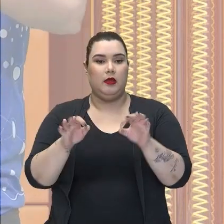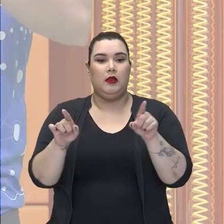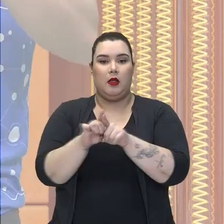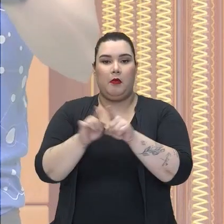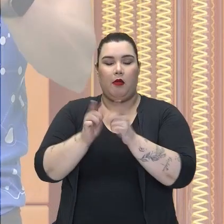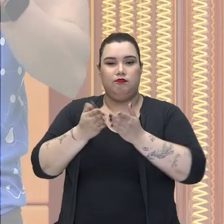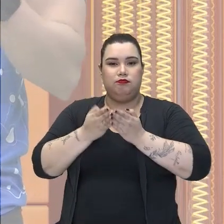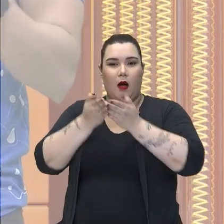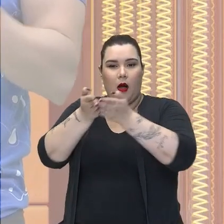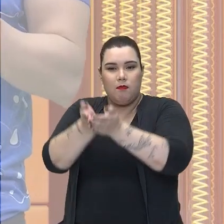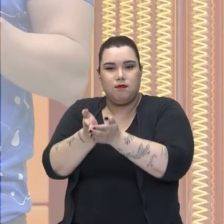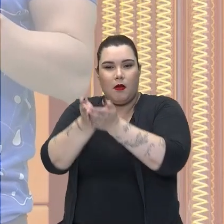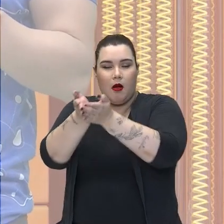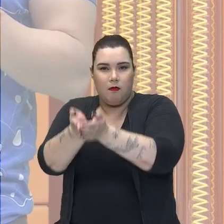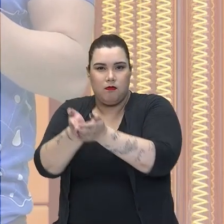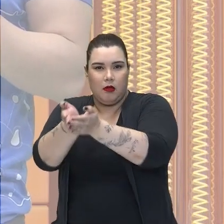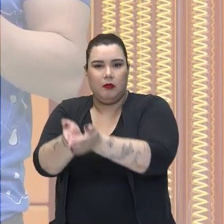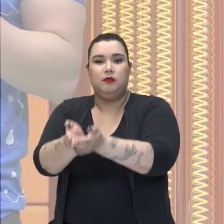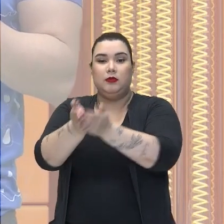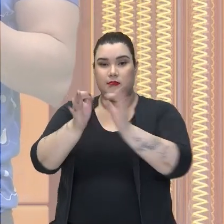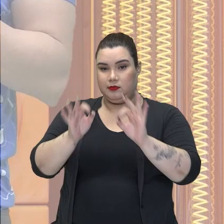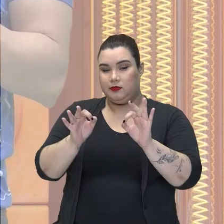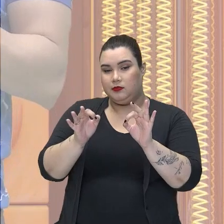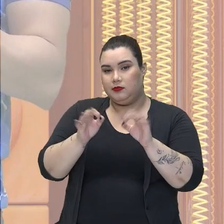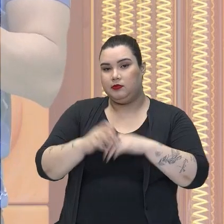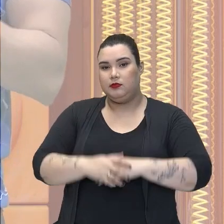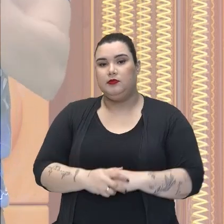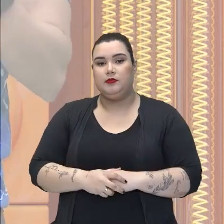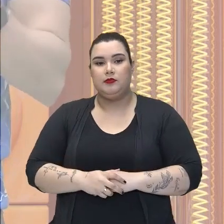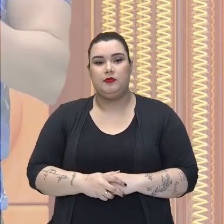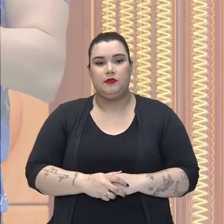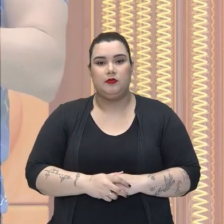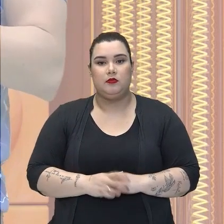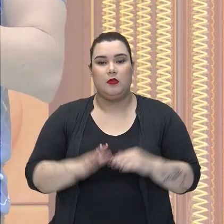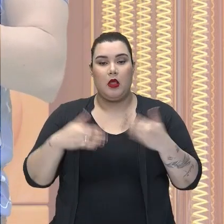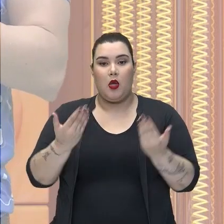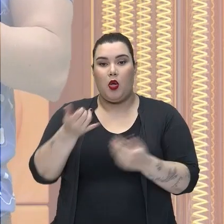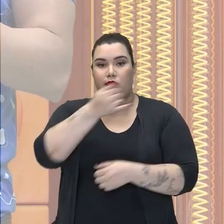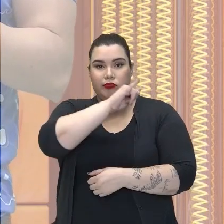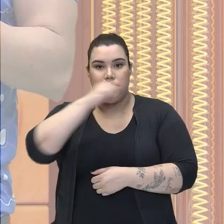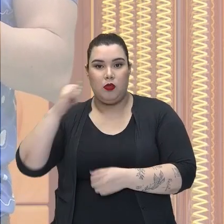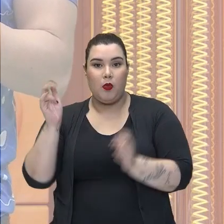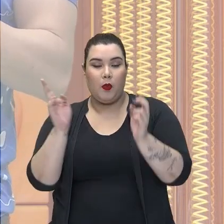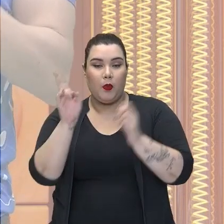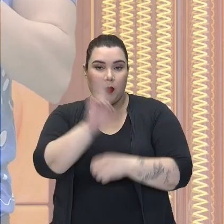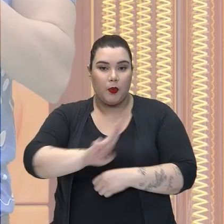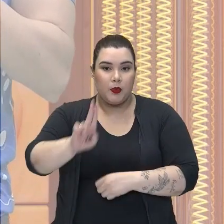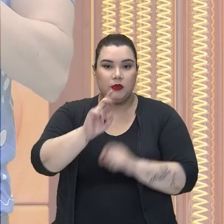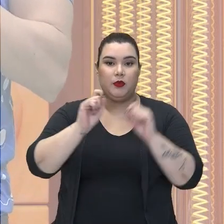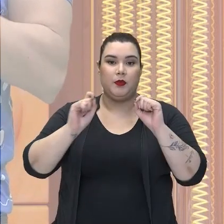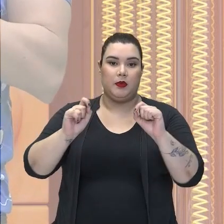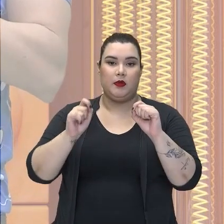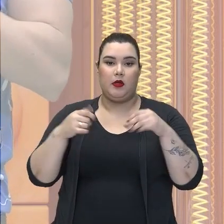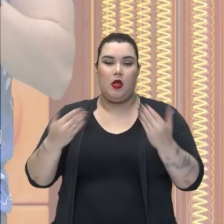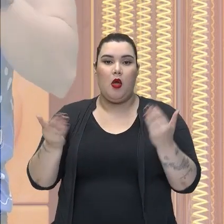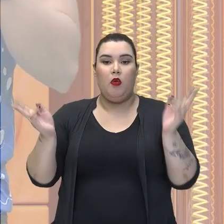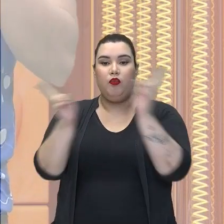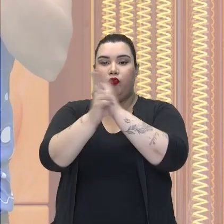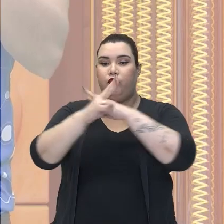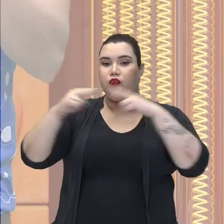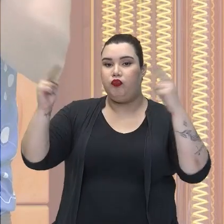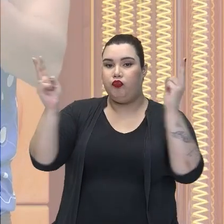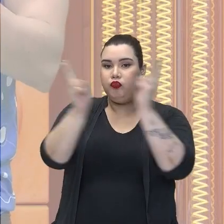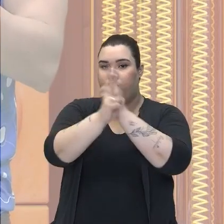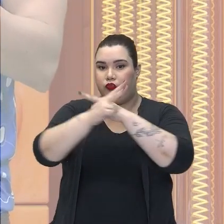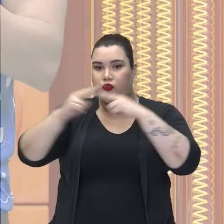assim, a maior inovação que se tinha para navegar, por exemplo, tá bom? E a energia, basicamente, a gente pode considerar os ventos que